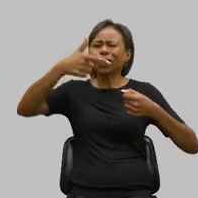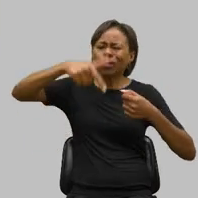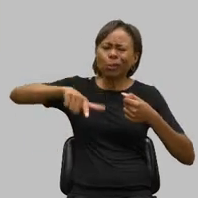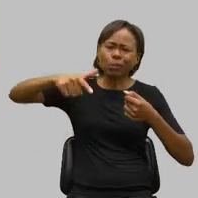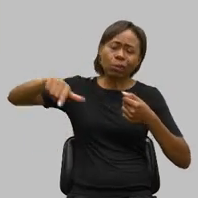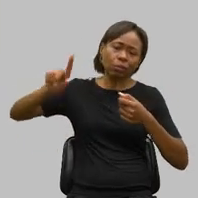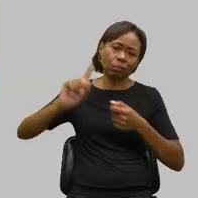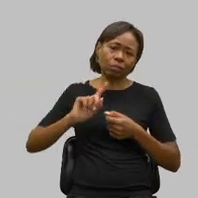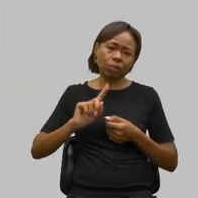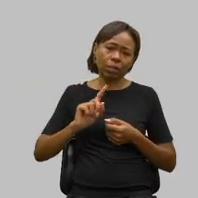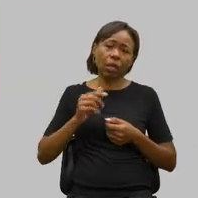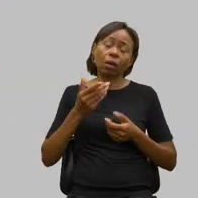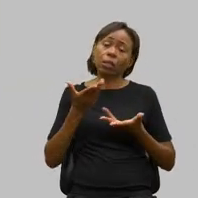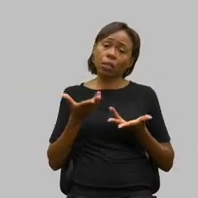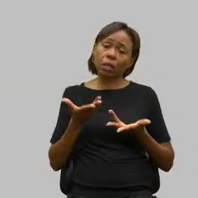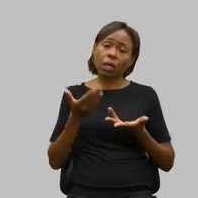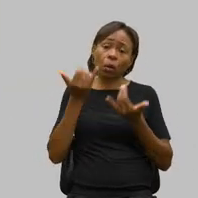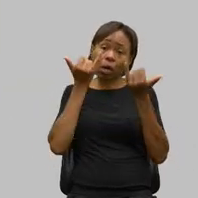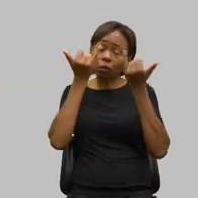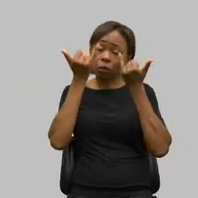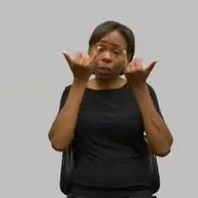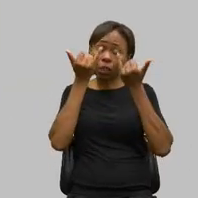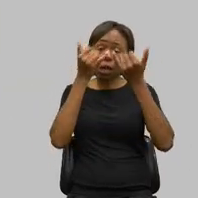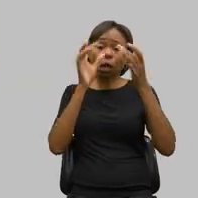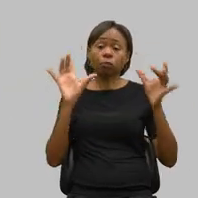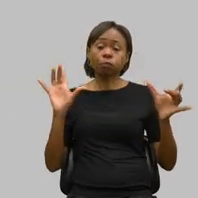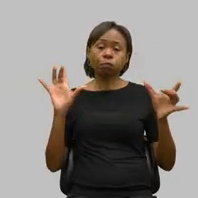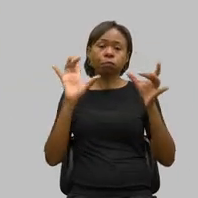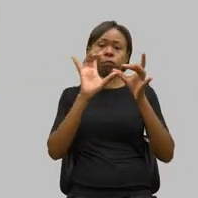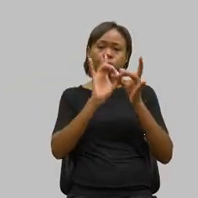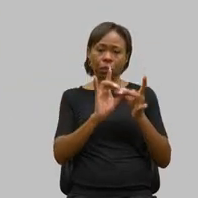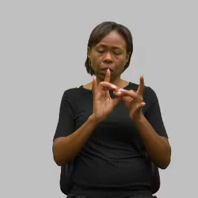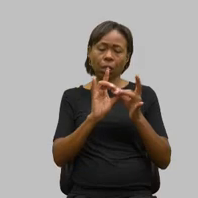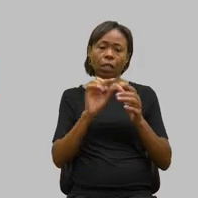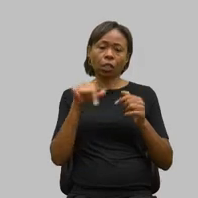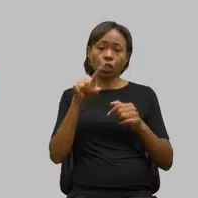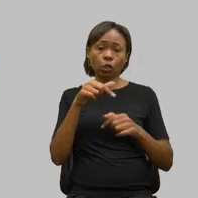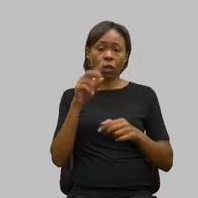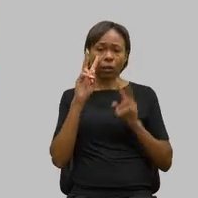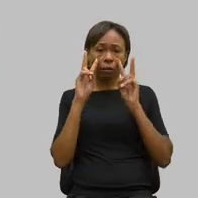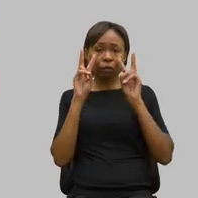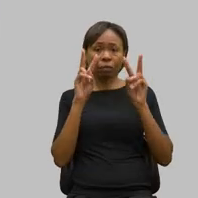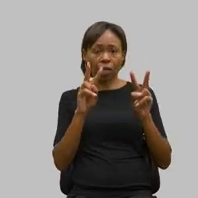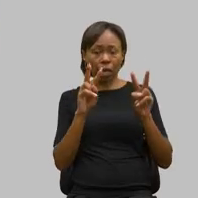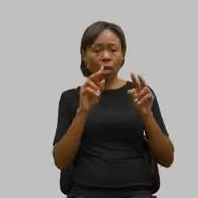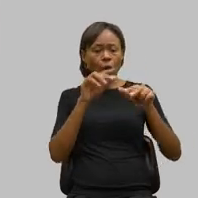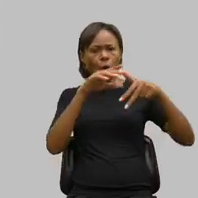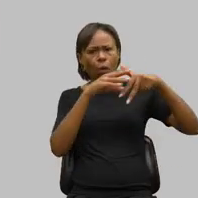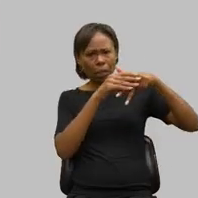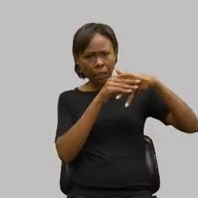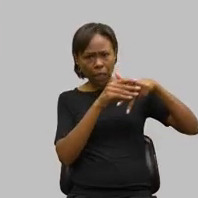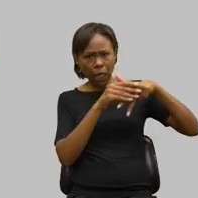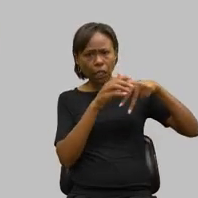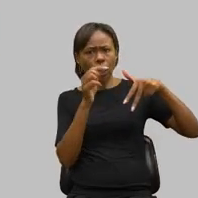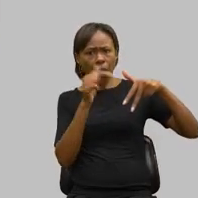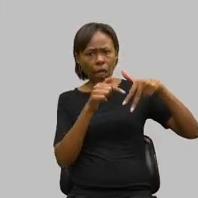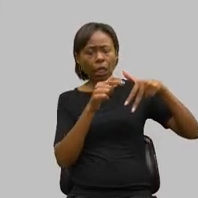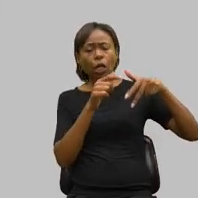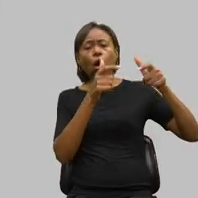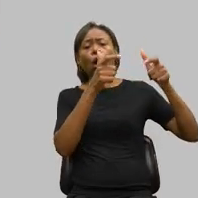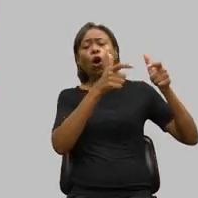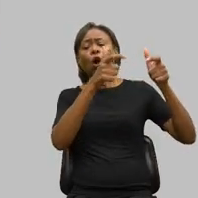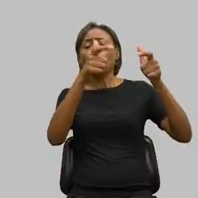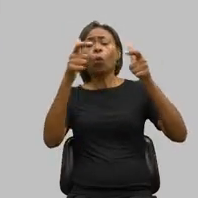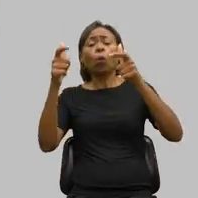dado. Então, certamente, no momento que a gente conseguir ver o paciente andando na rede, a informação chegando para o local certo que é a